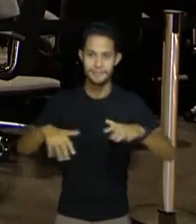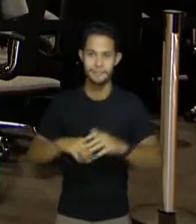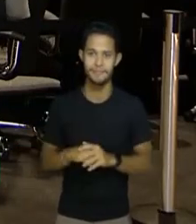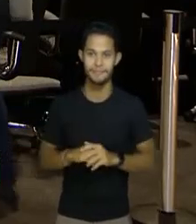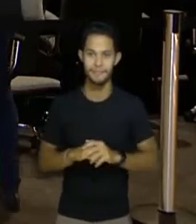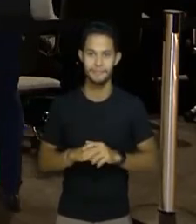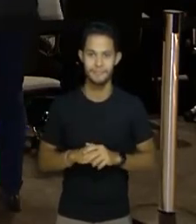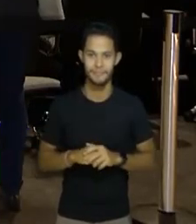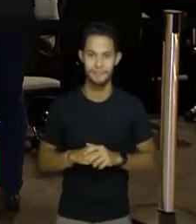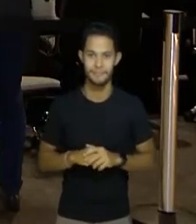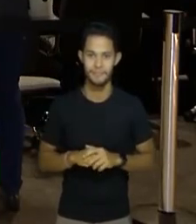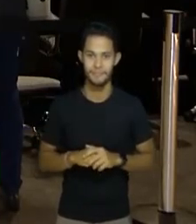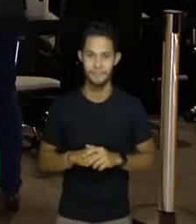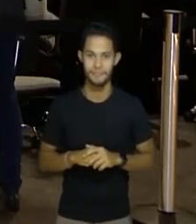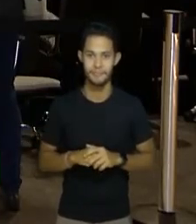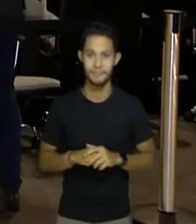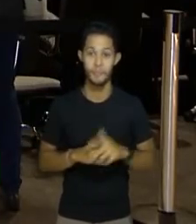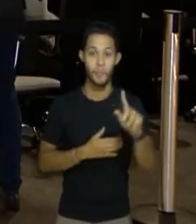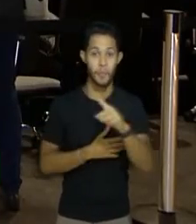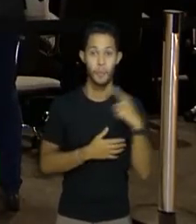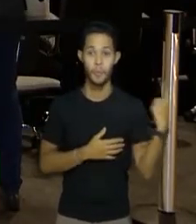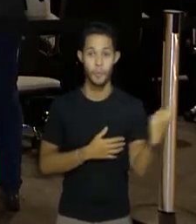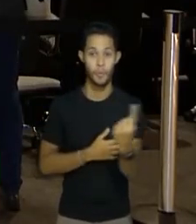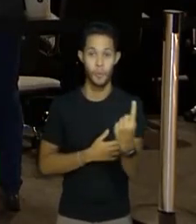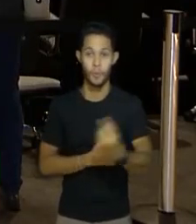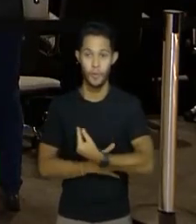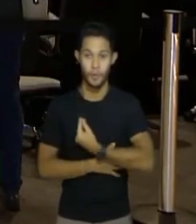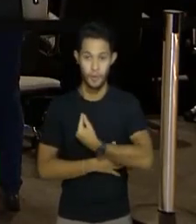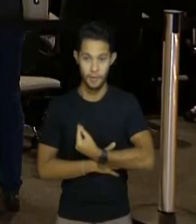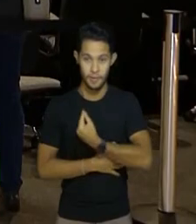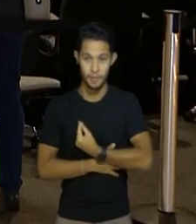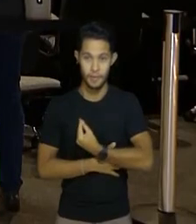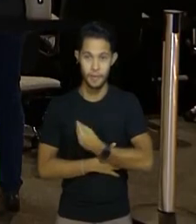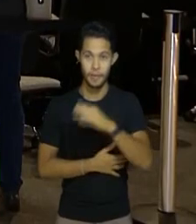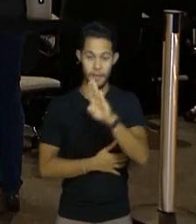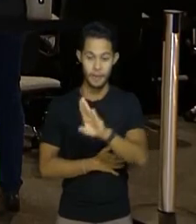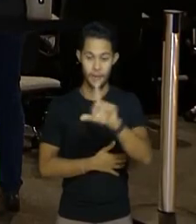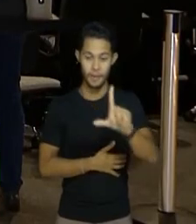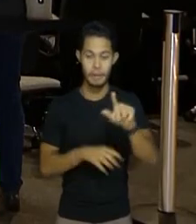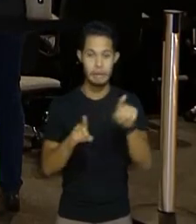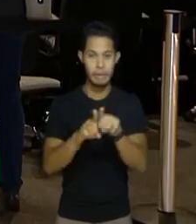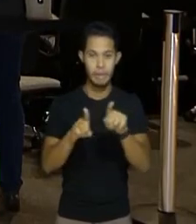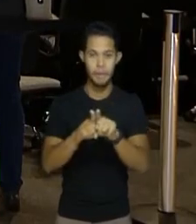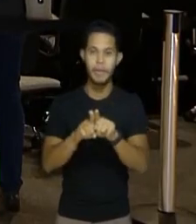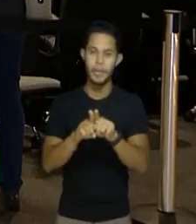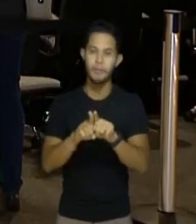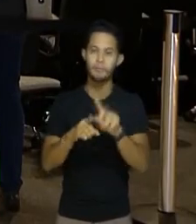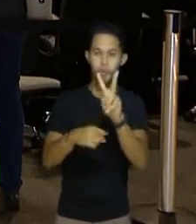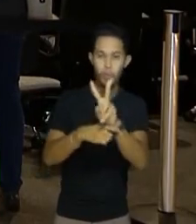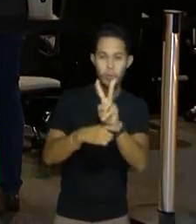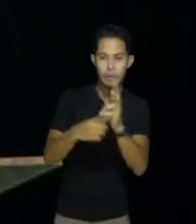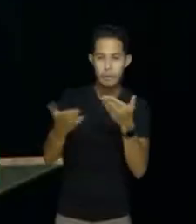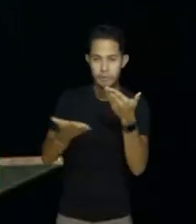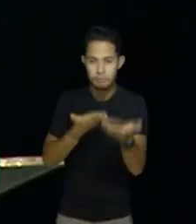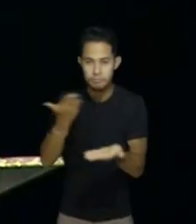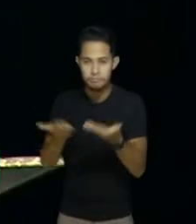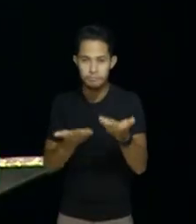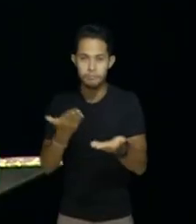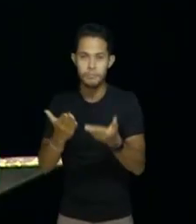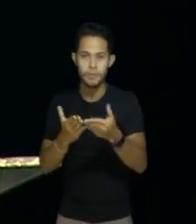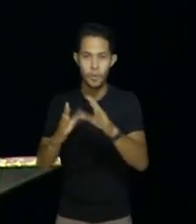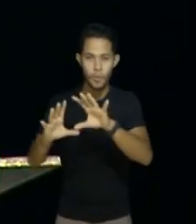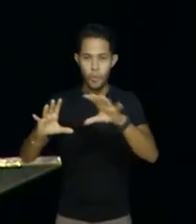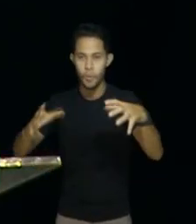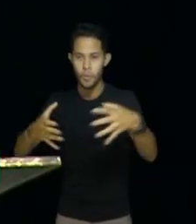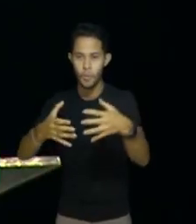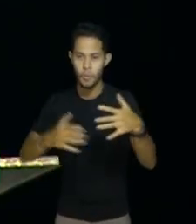Estando aqui em Blumenau e por presidir a Comissão de Saúde, quero falar sobre um dos assuntos dos